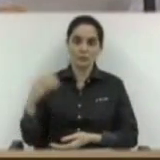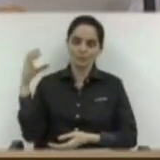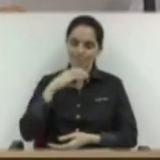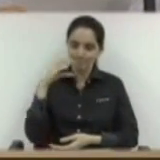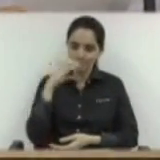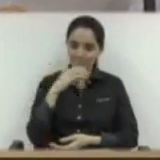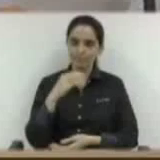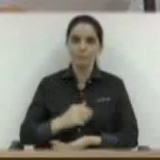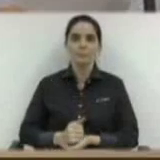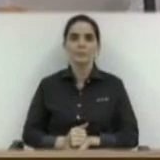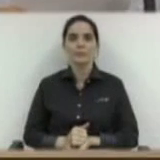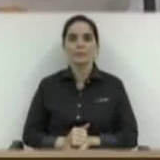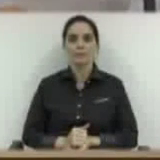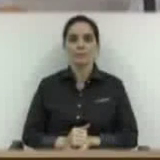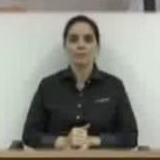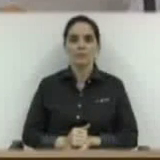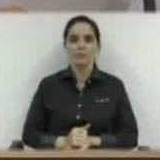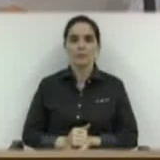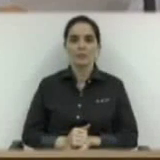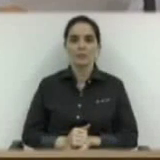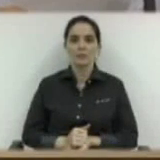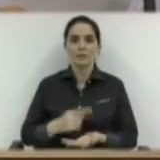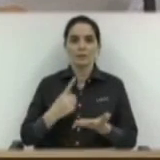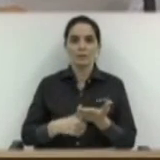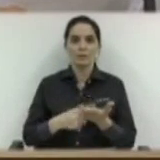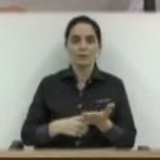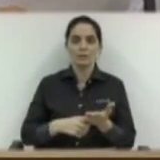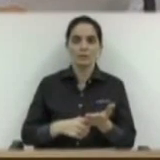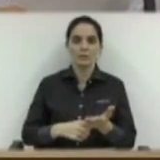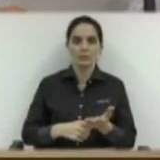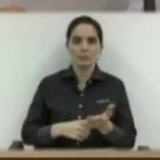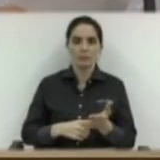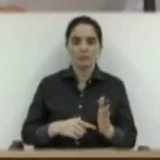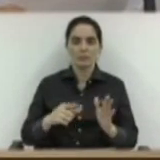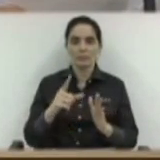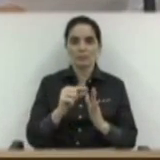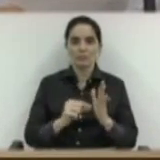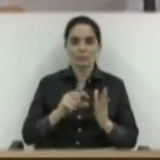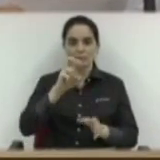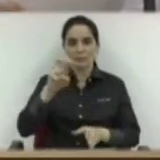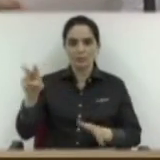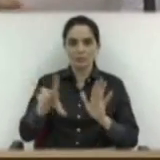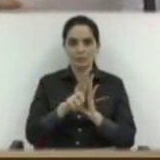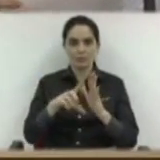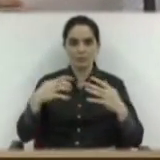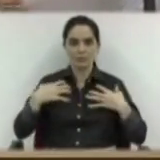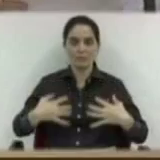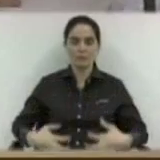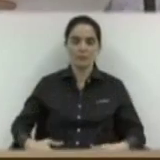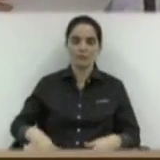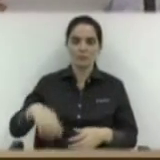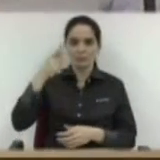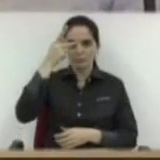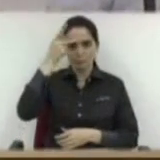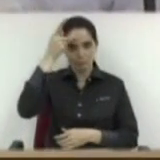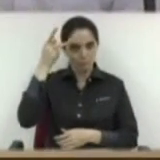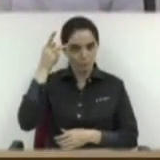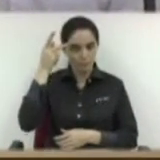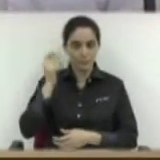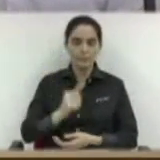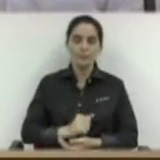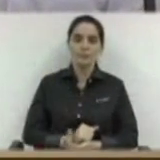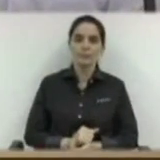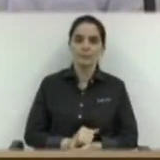de urgência, de conformidade com o artigo 55 da Lei Orgânica do Município. Paulo César Junqueira Radiche, prefeito